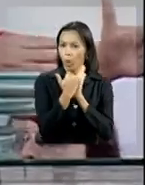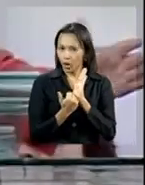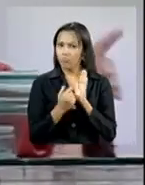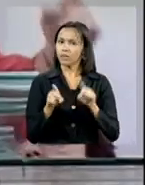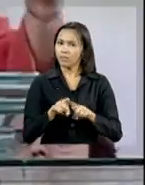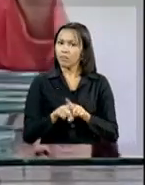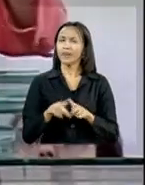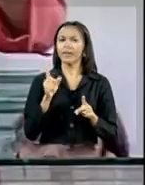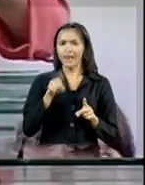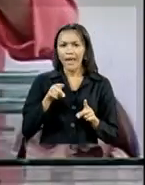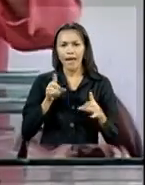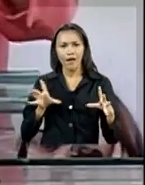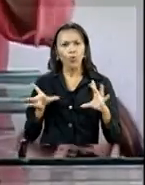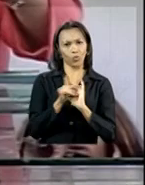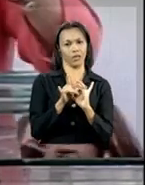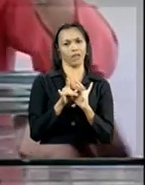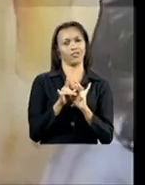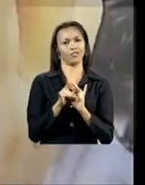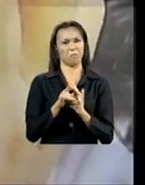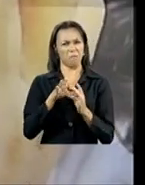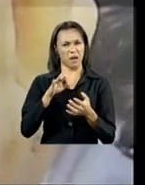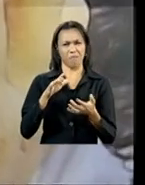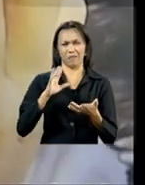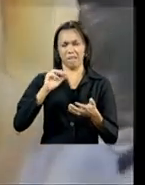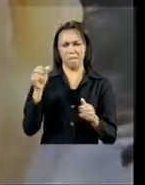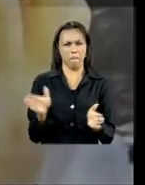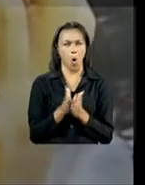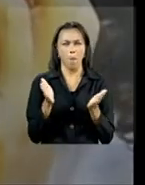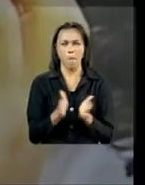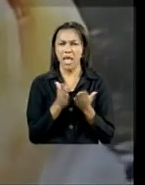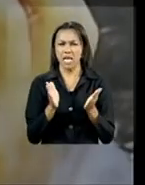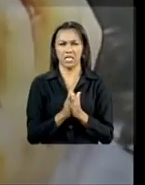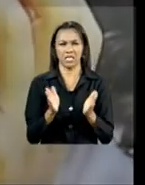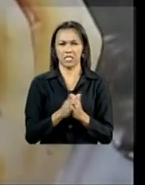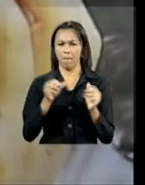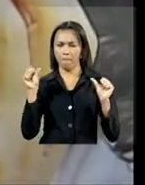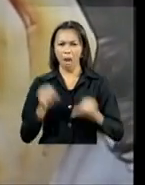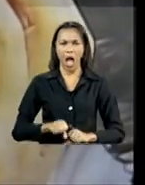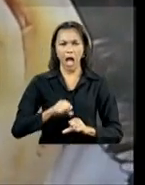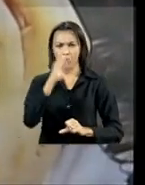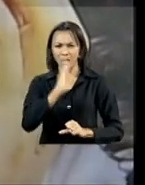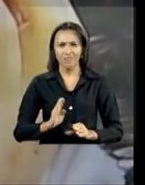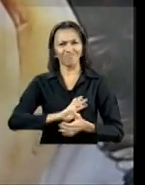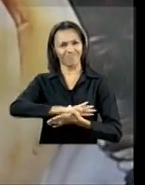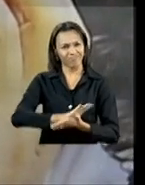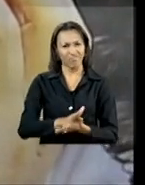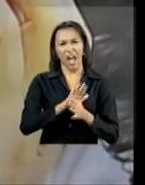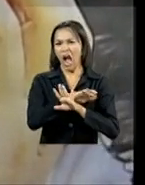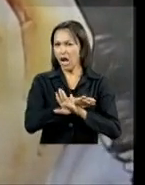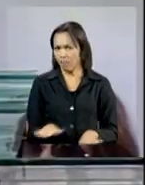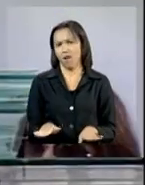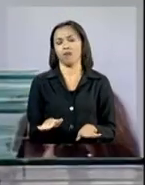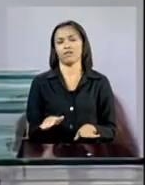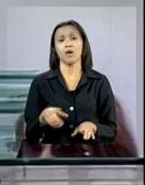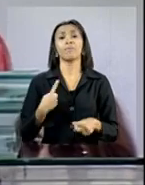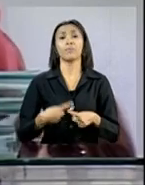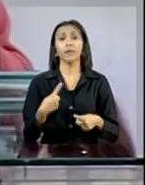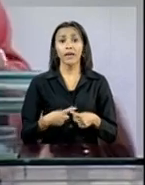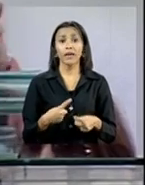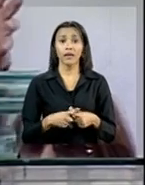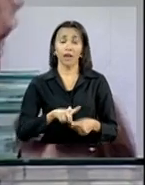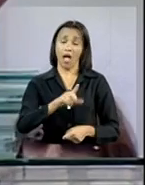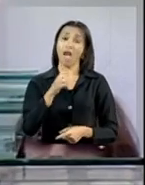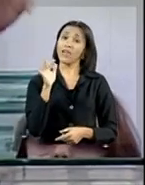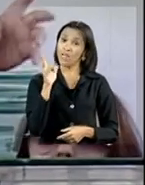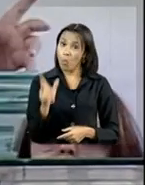sem miséria e que é para acabar com a pobreza extrema no nosso país é porque assim como